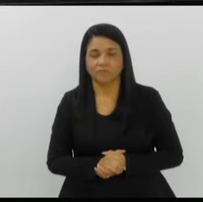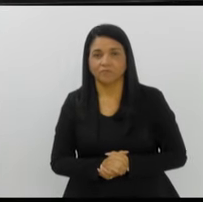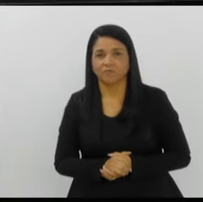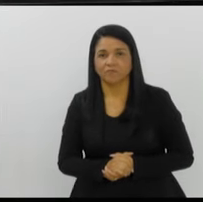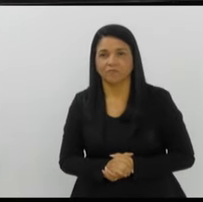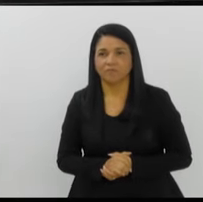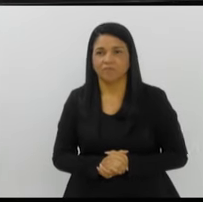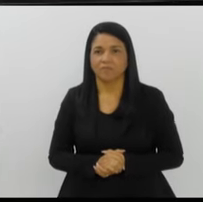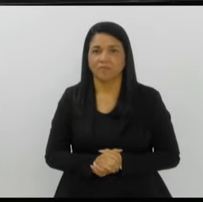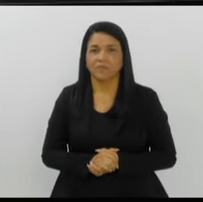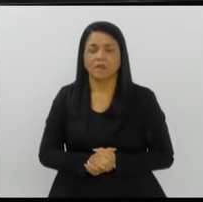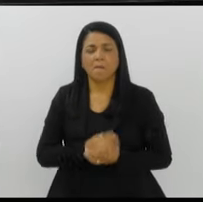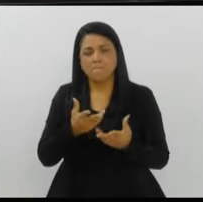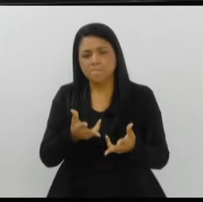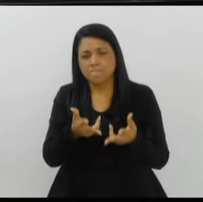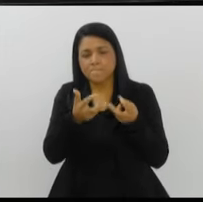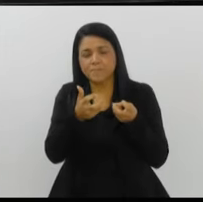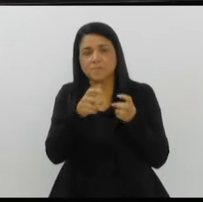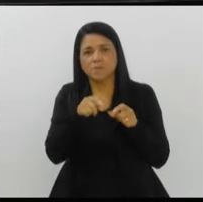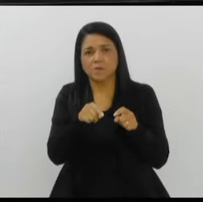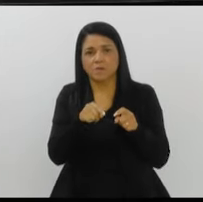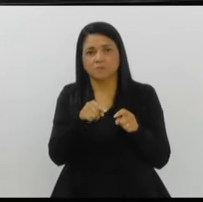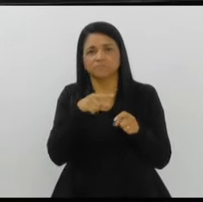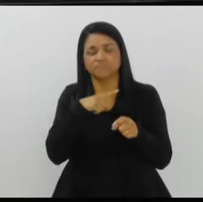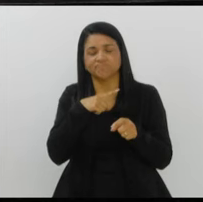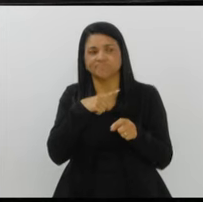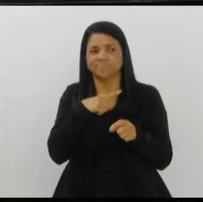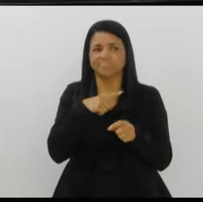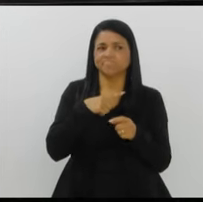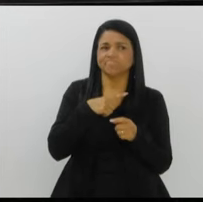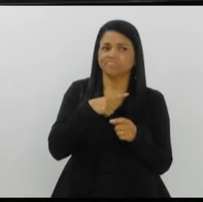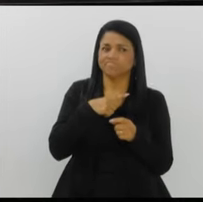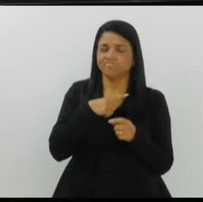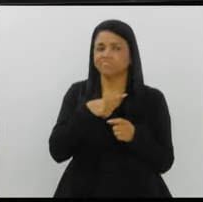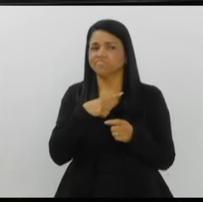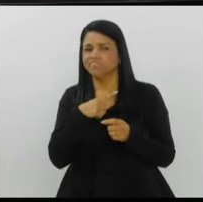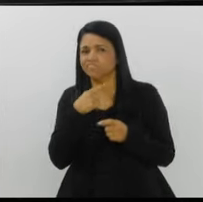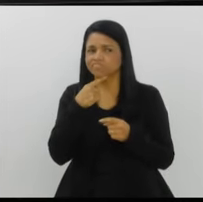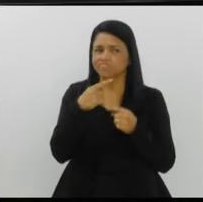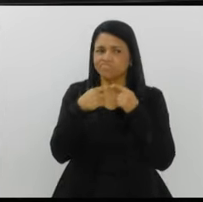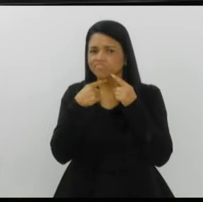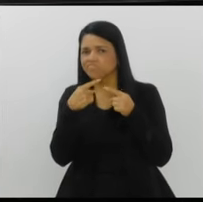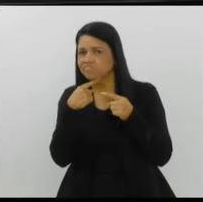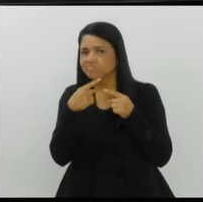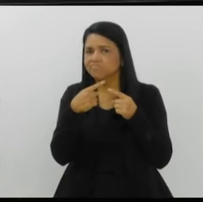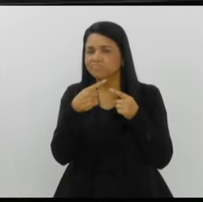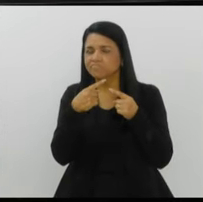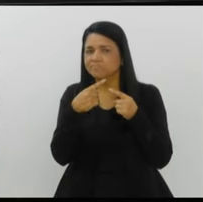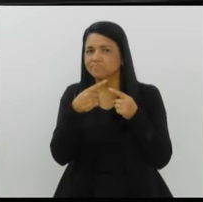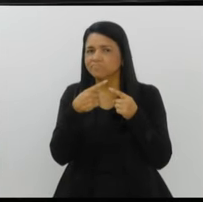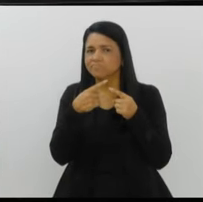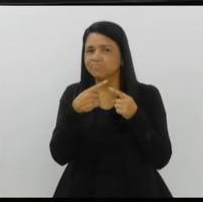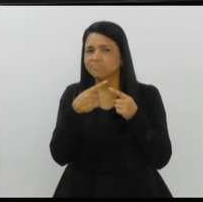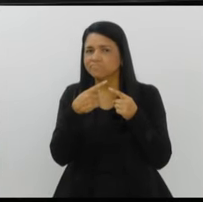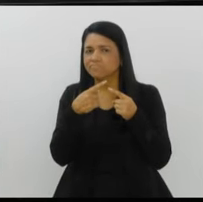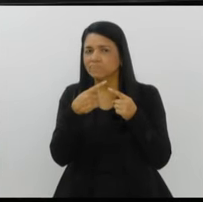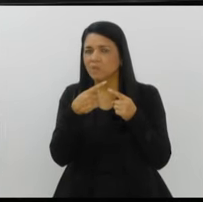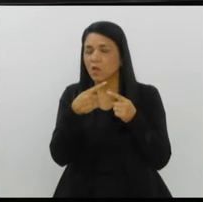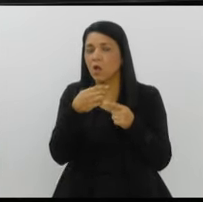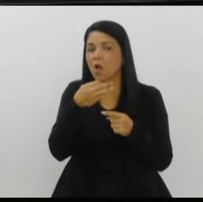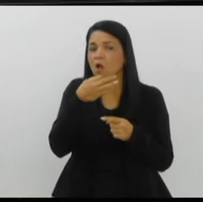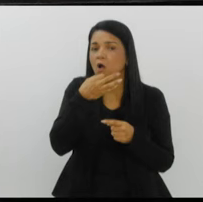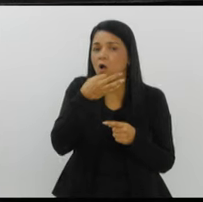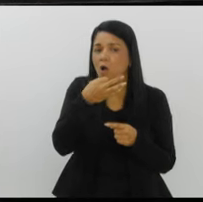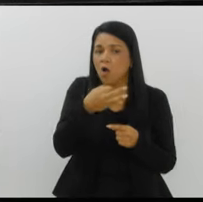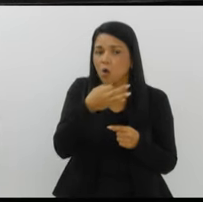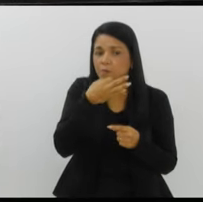verifico que tem receio de enfrentar a opinião